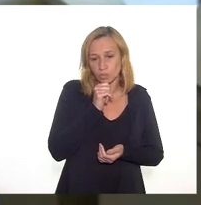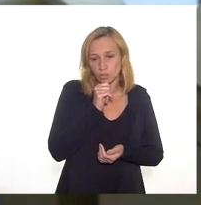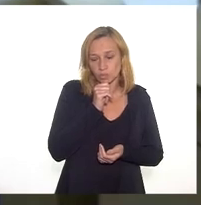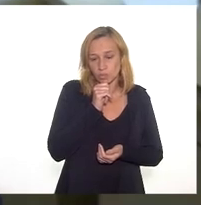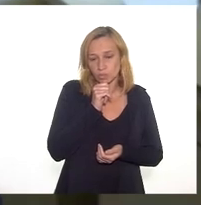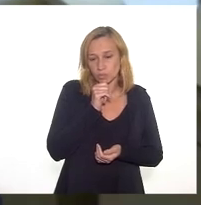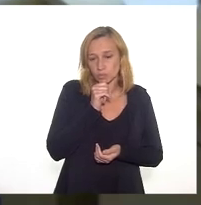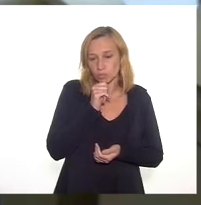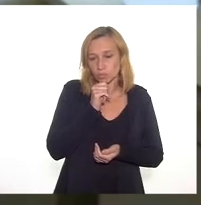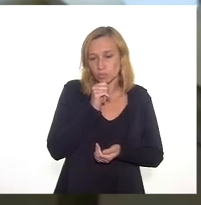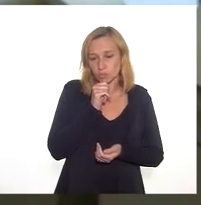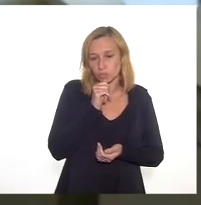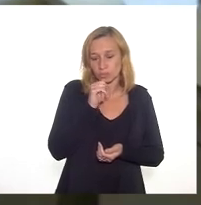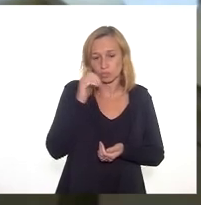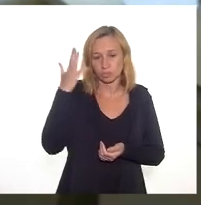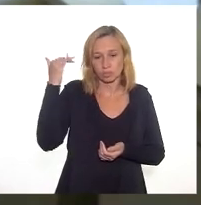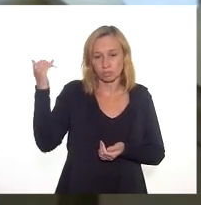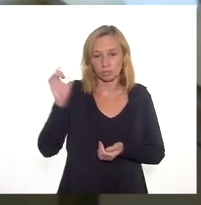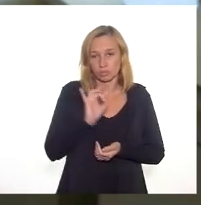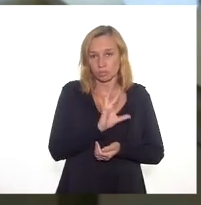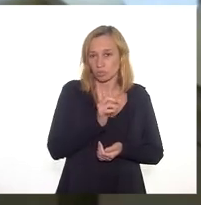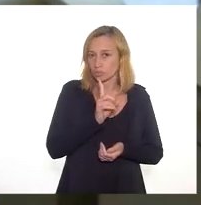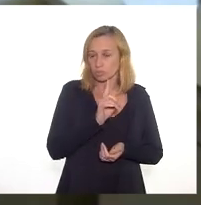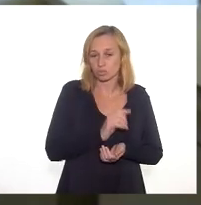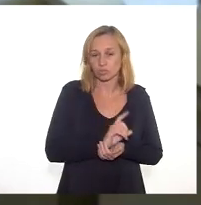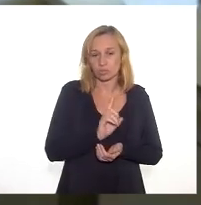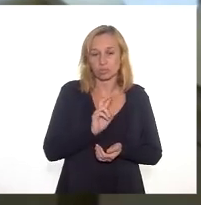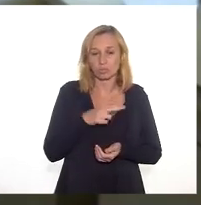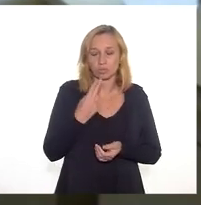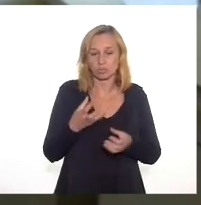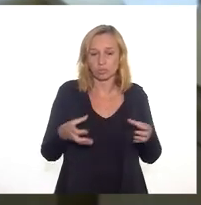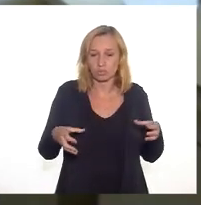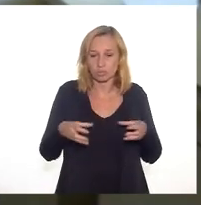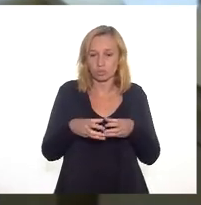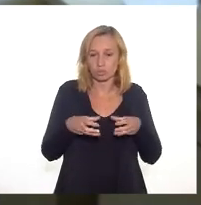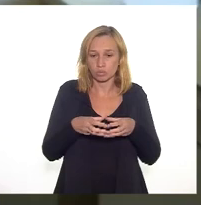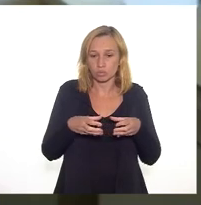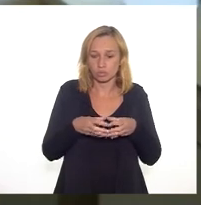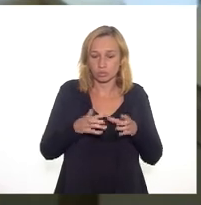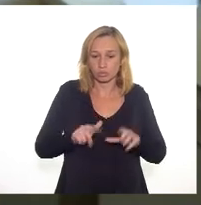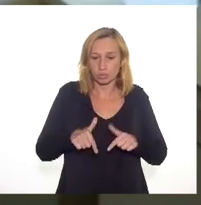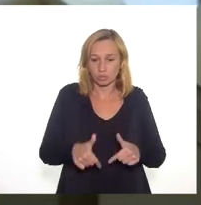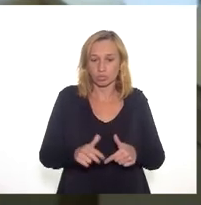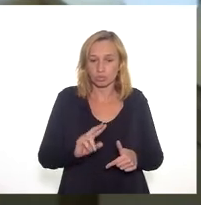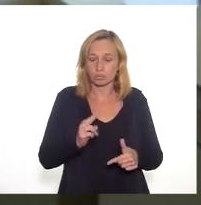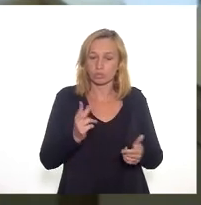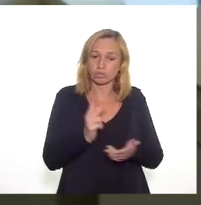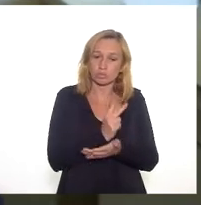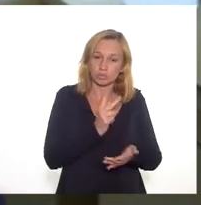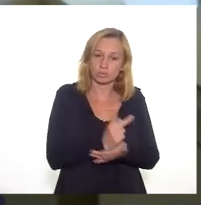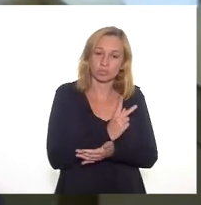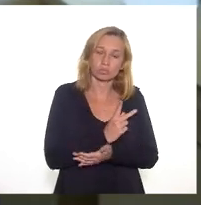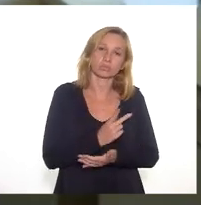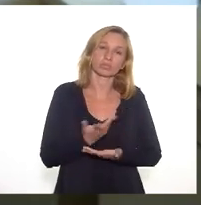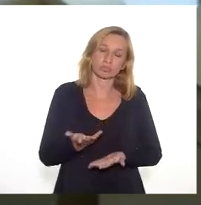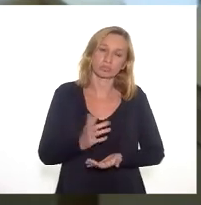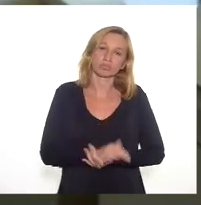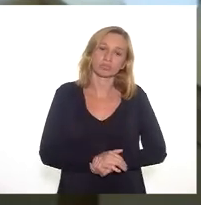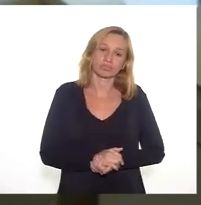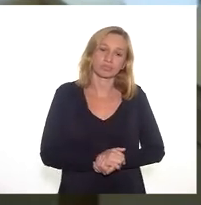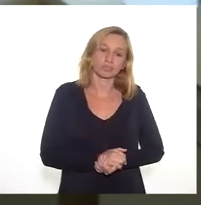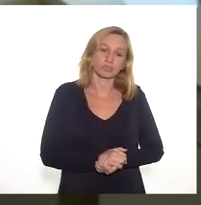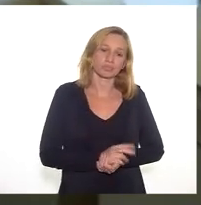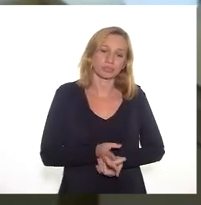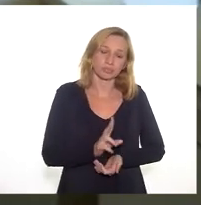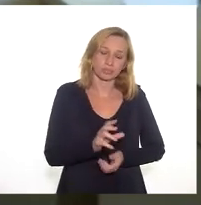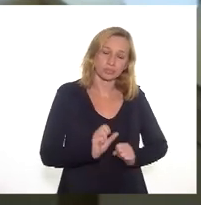A gente ou dá certo coletivamente ou dá errado coletivamente. É